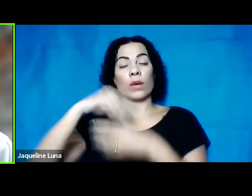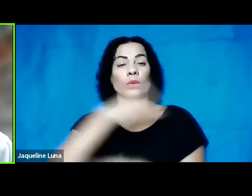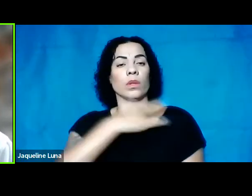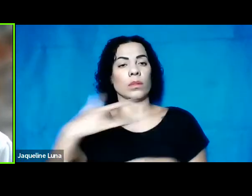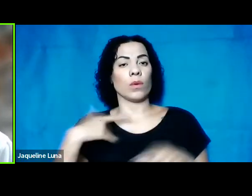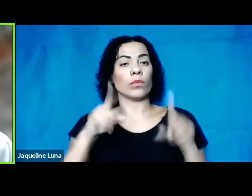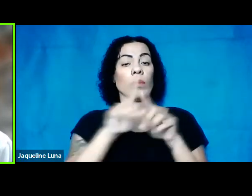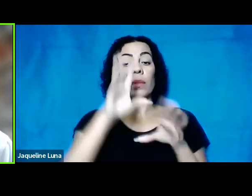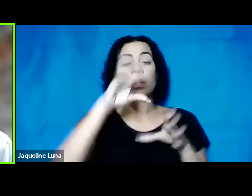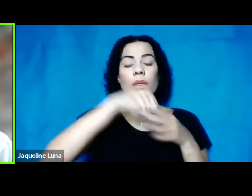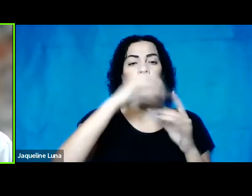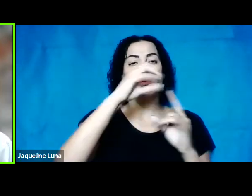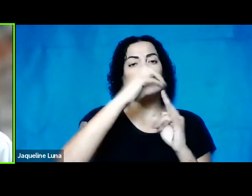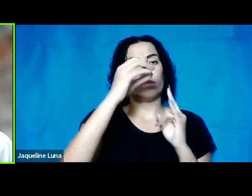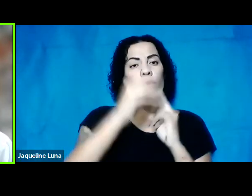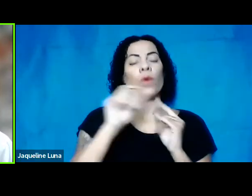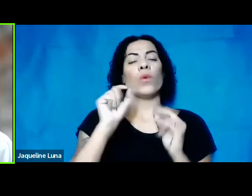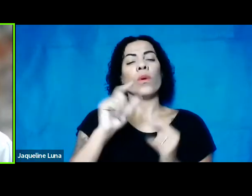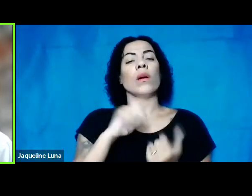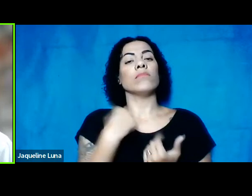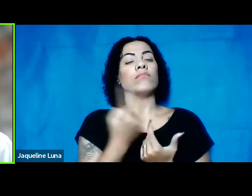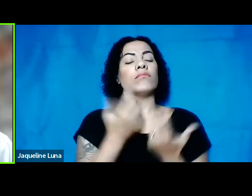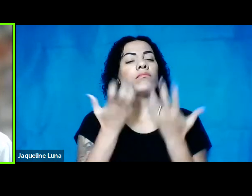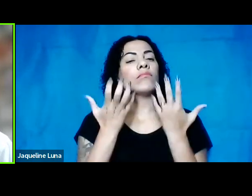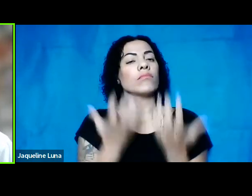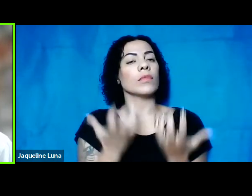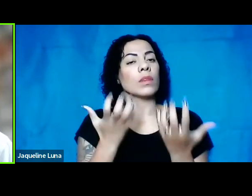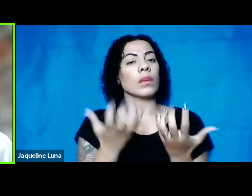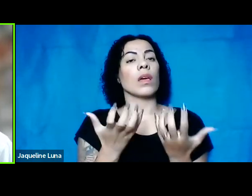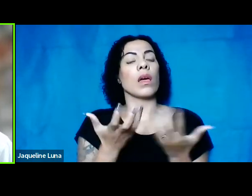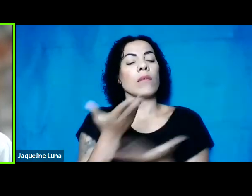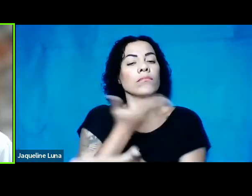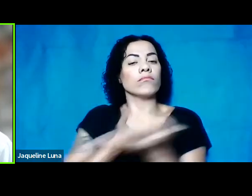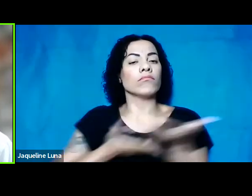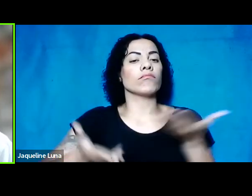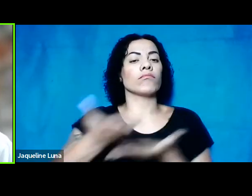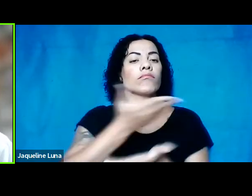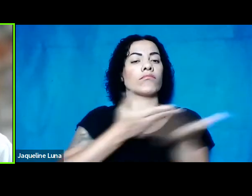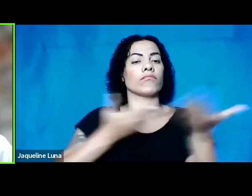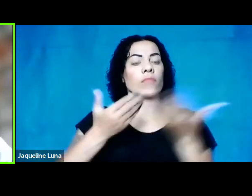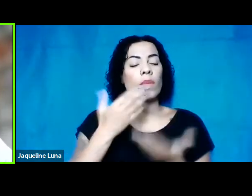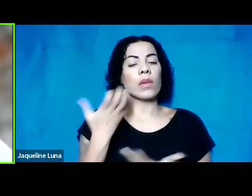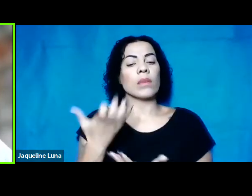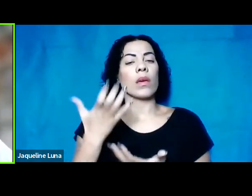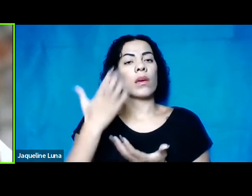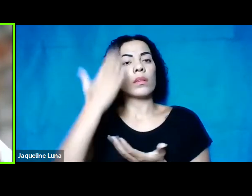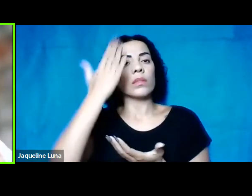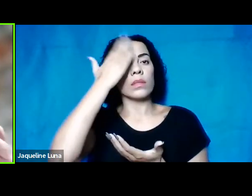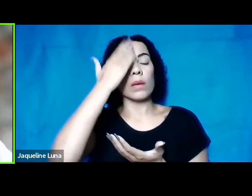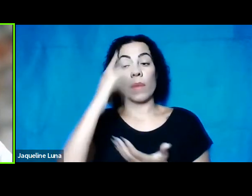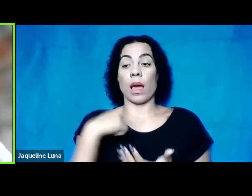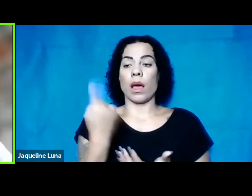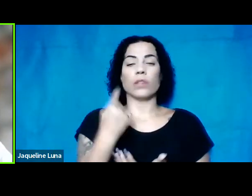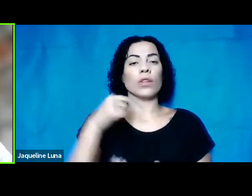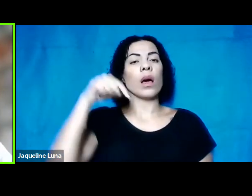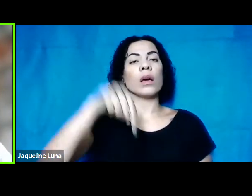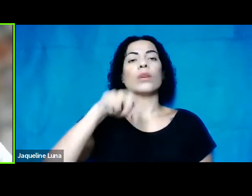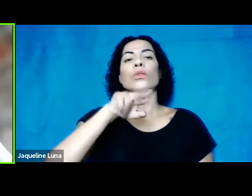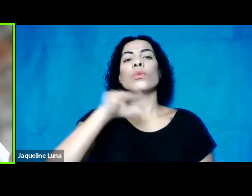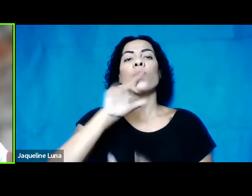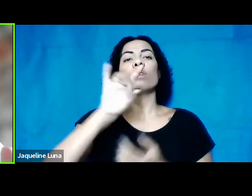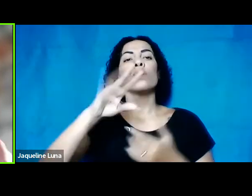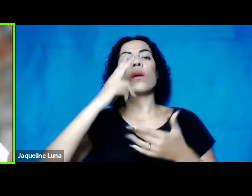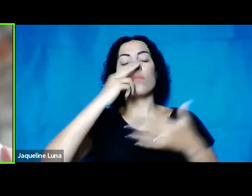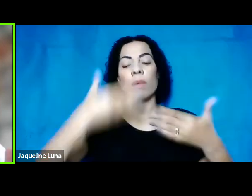né, de desejo de interagir, ter como interlocutores. E a gente, isso aqui não queremos que seja uma vitrine do que